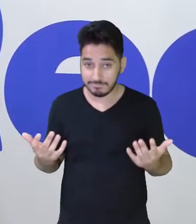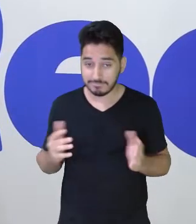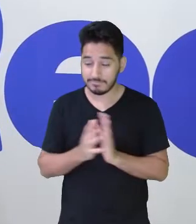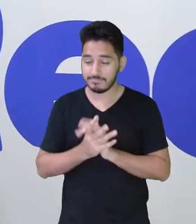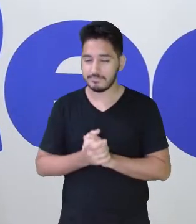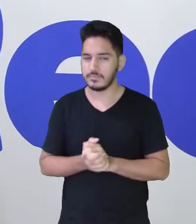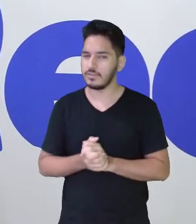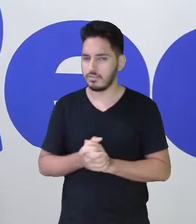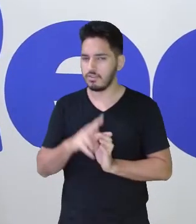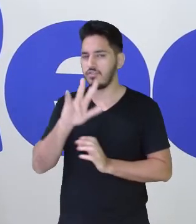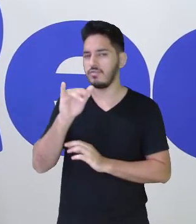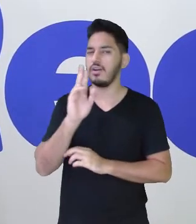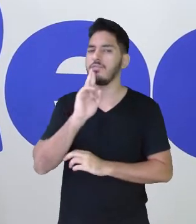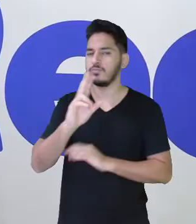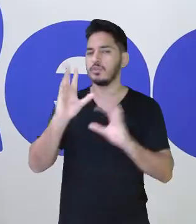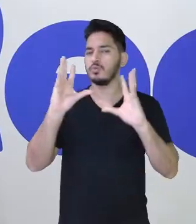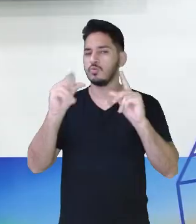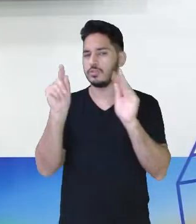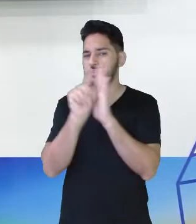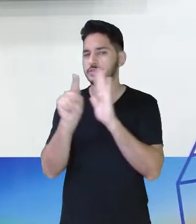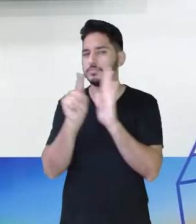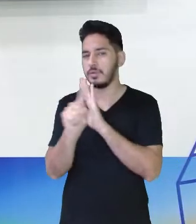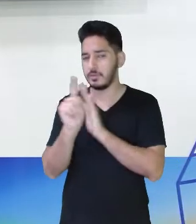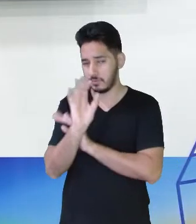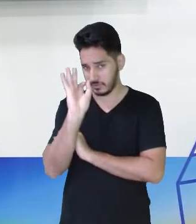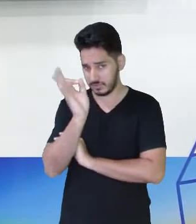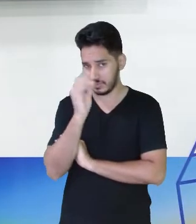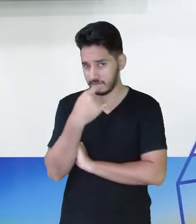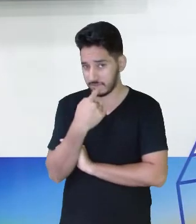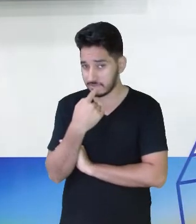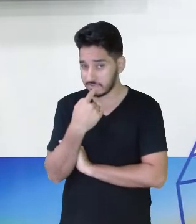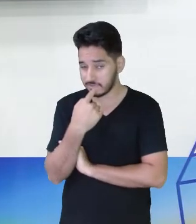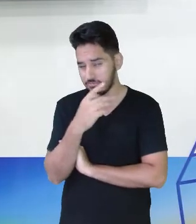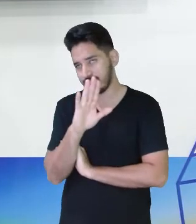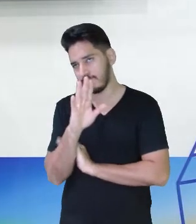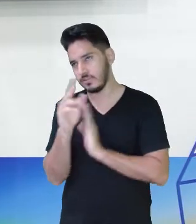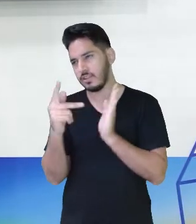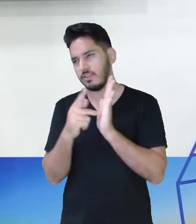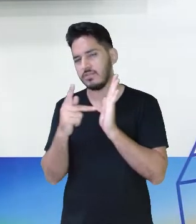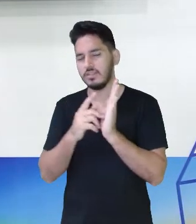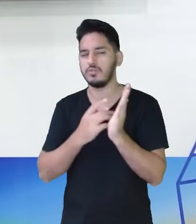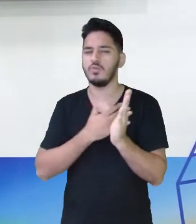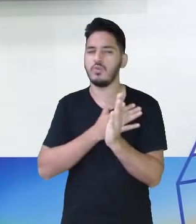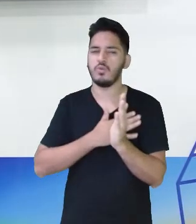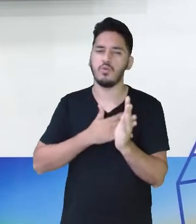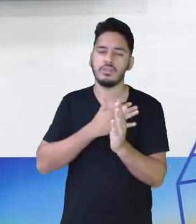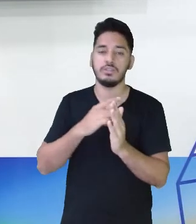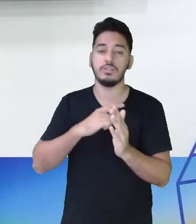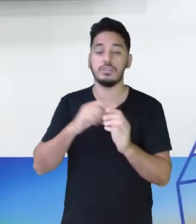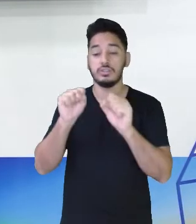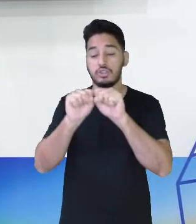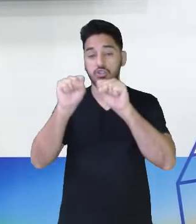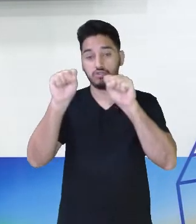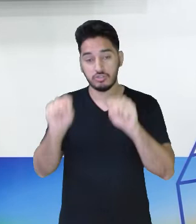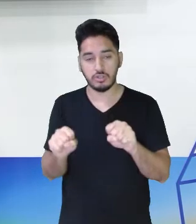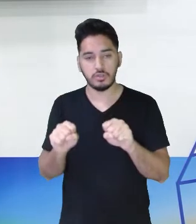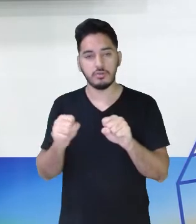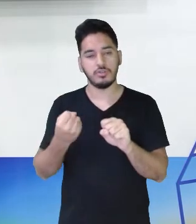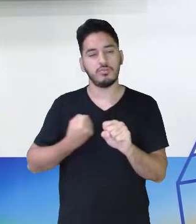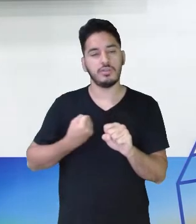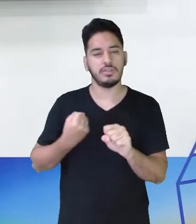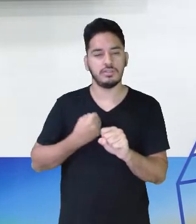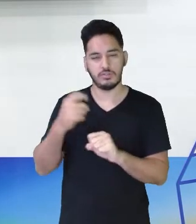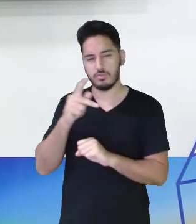Então, vai responder todas as perguntas, né? Na verdade, eu gosto de trazer essa questão do sistema de